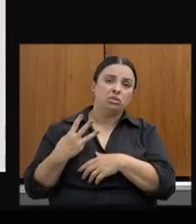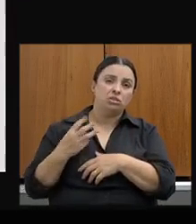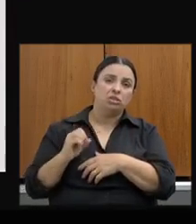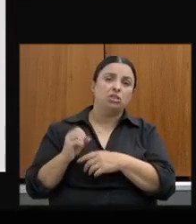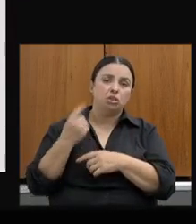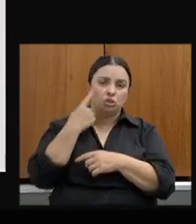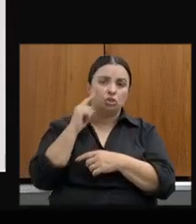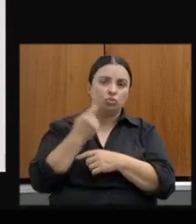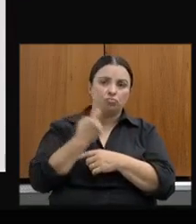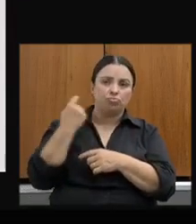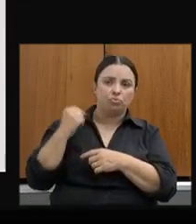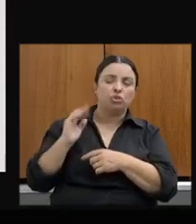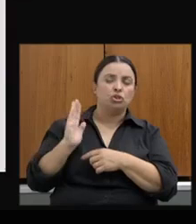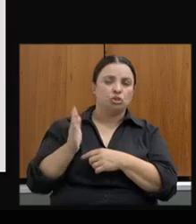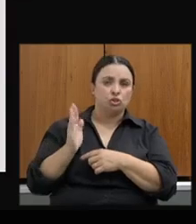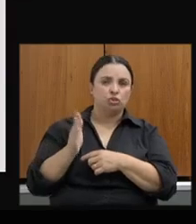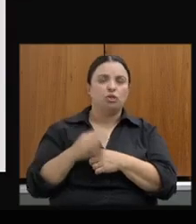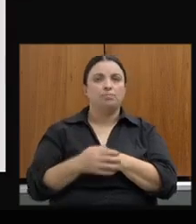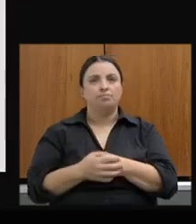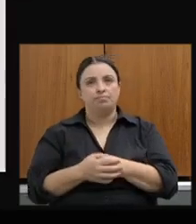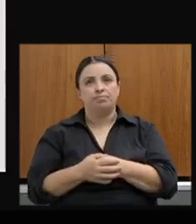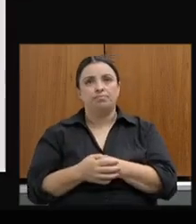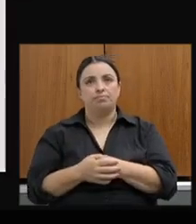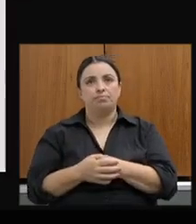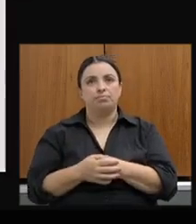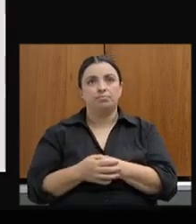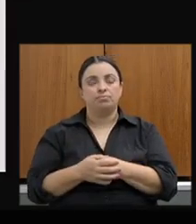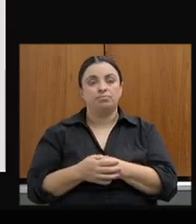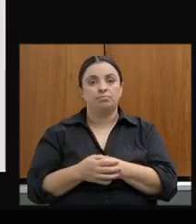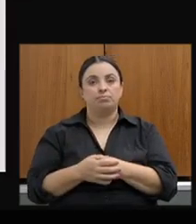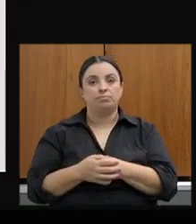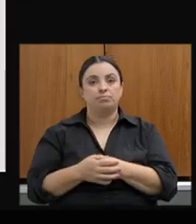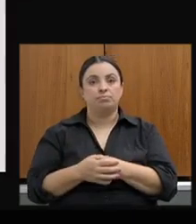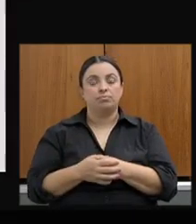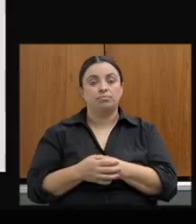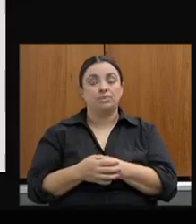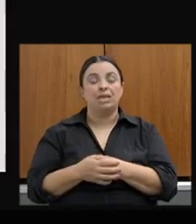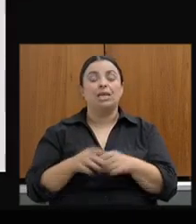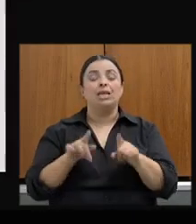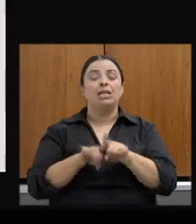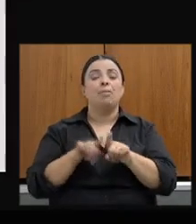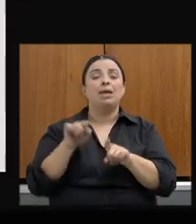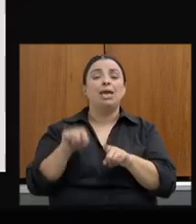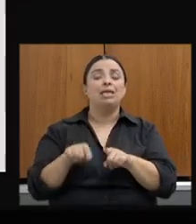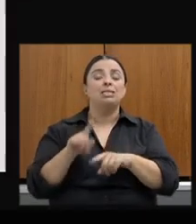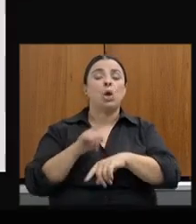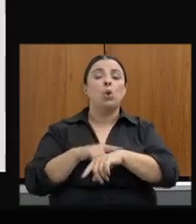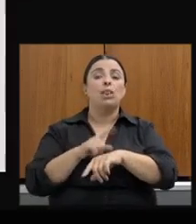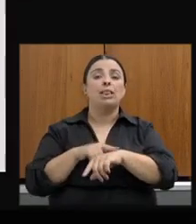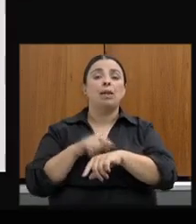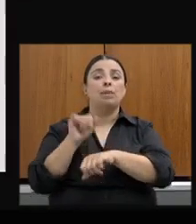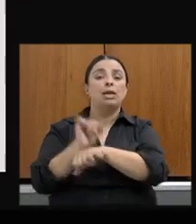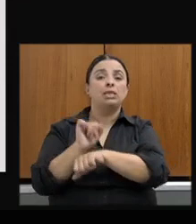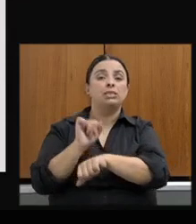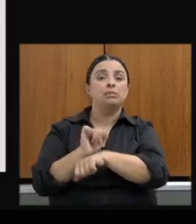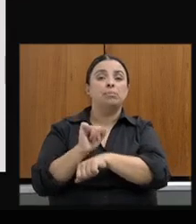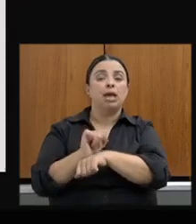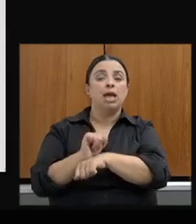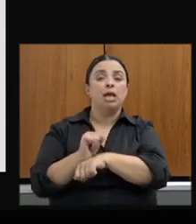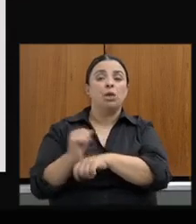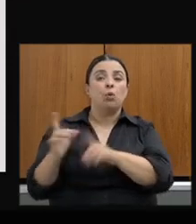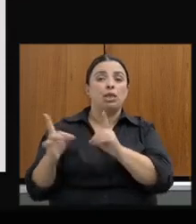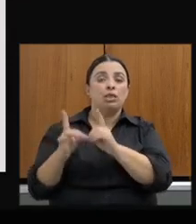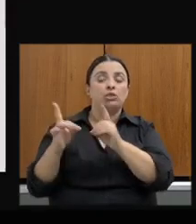nós temos como solução para essa para essa questão para esse a oscilação do tempo de espera funcionalidade